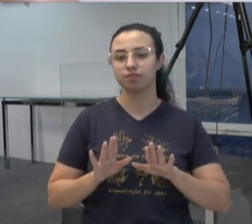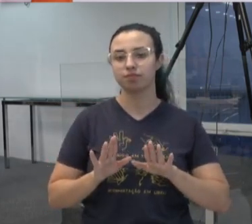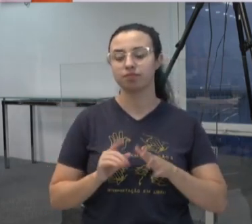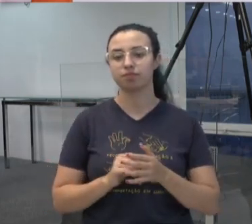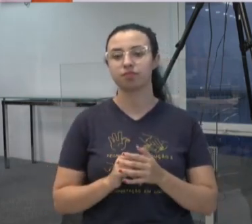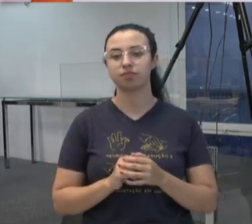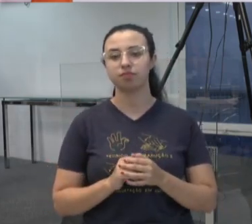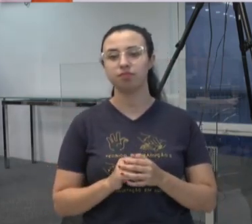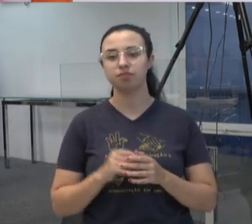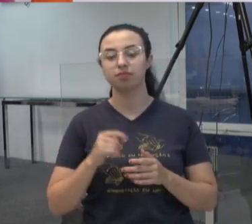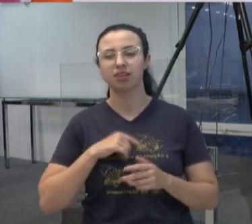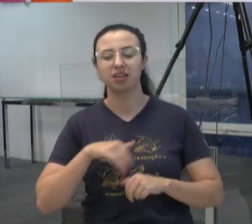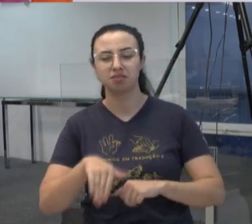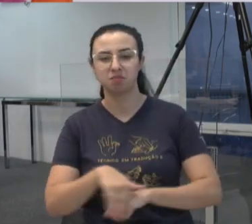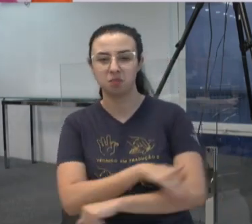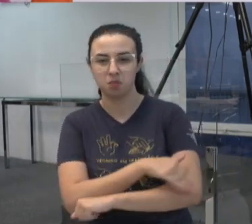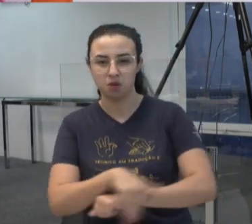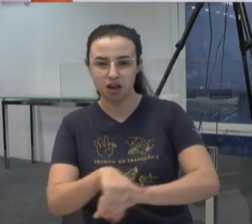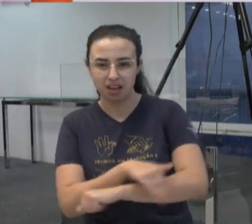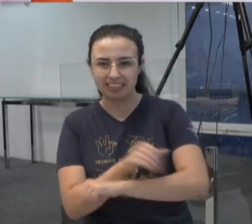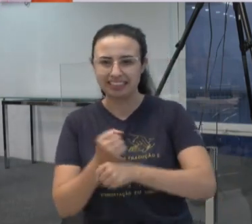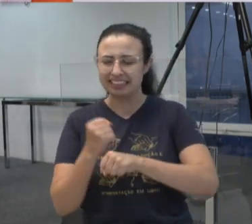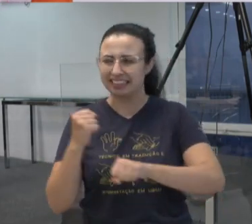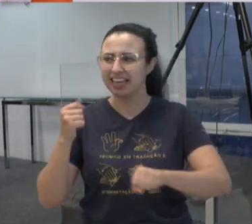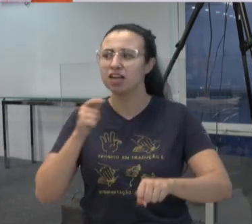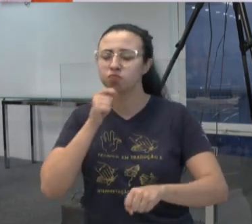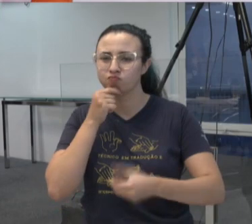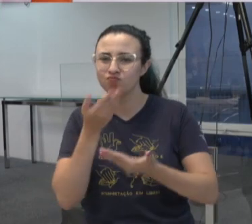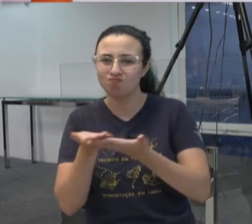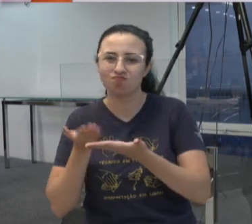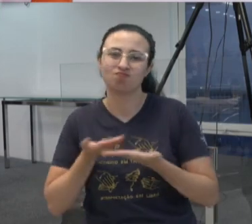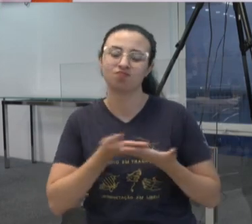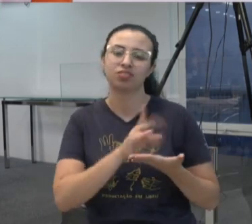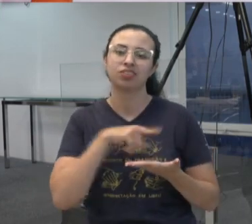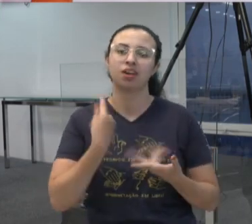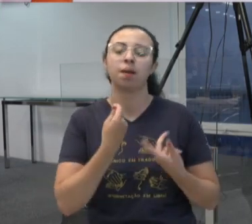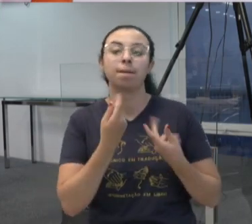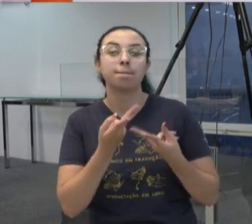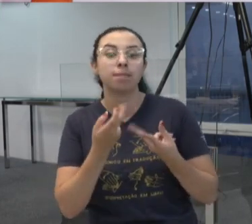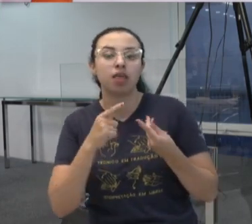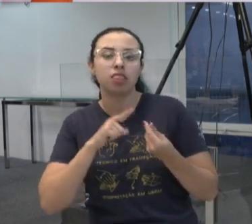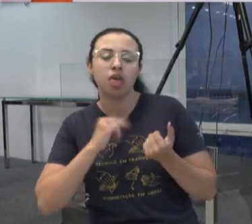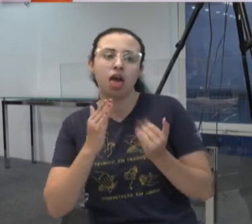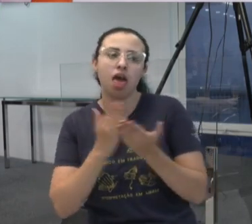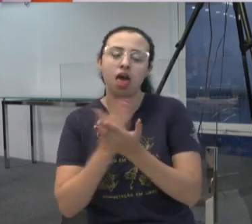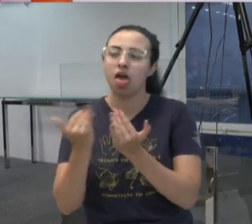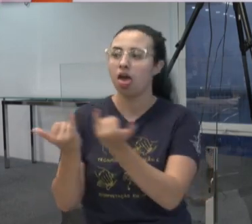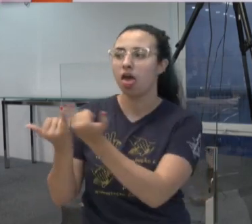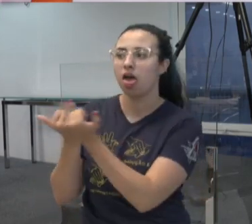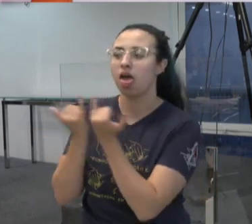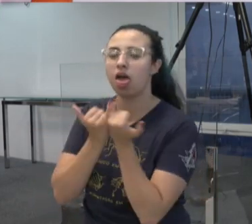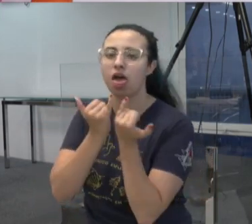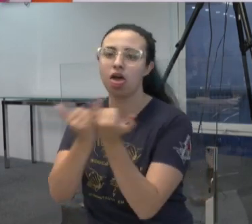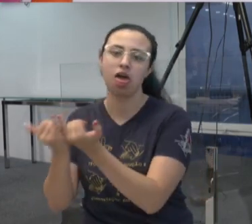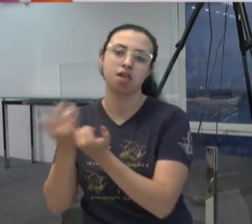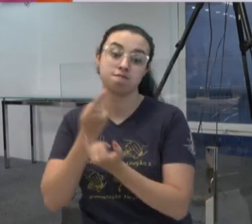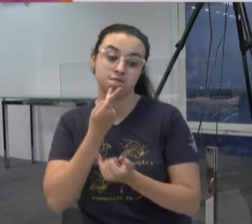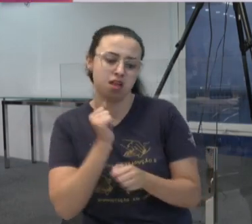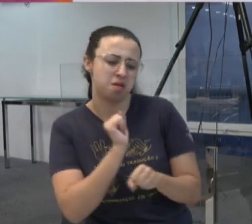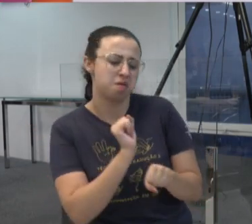é uma pluvial muito grande, está sendo feita ainda. E a gente vê aí que tem boatos também, é que a obra parou, que não vai acontecer